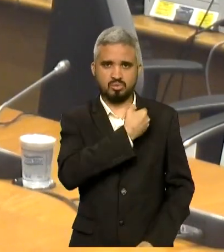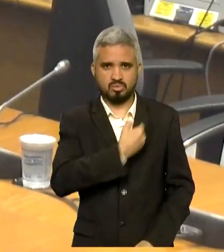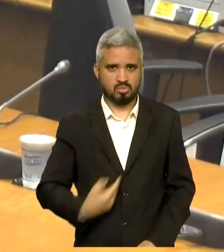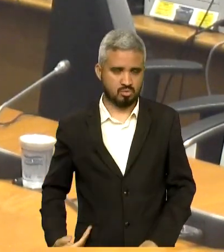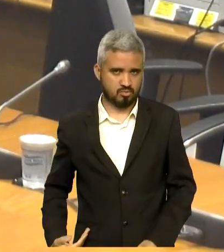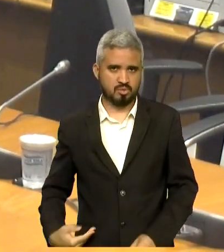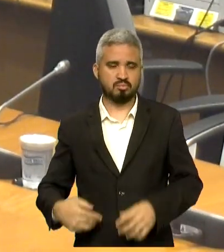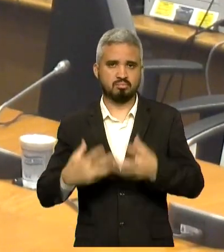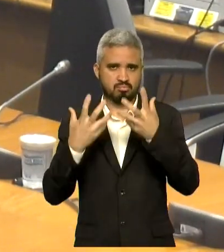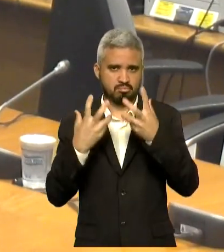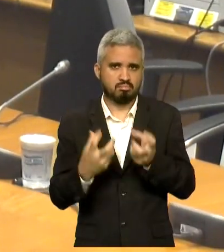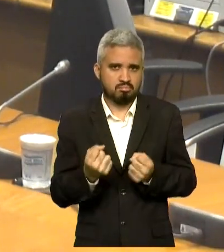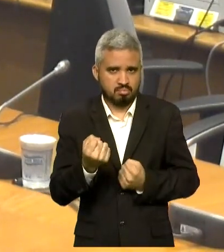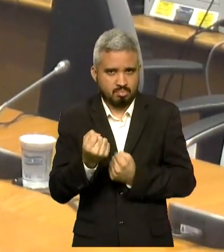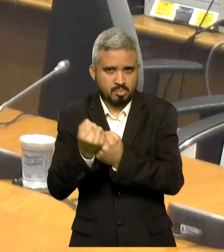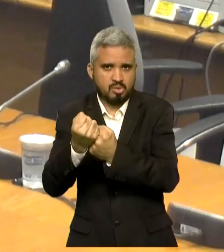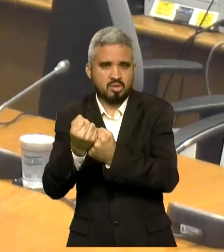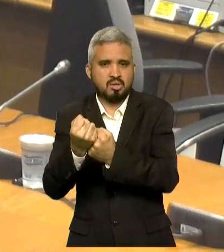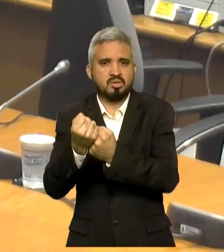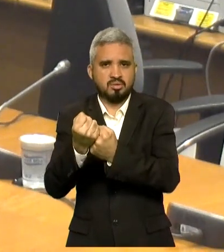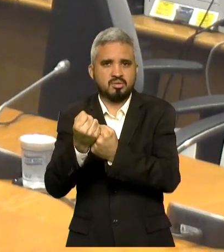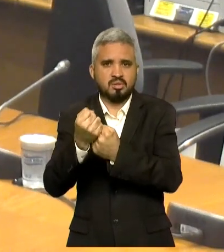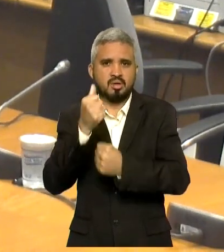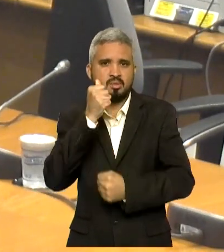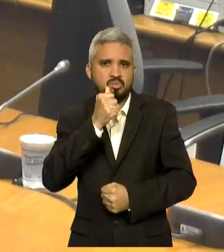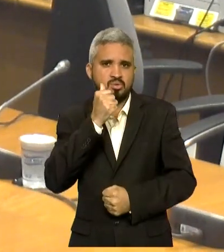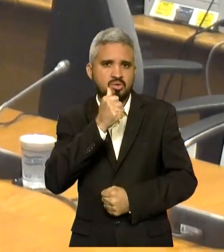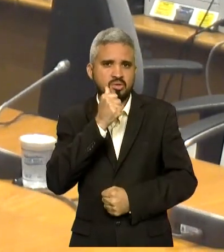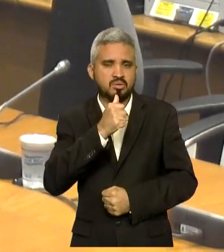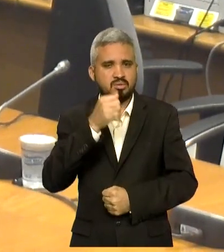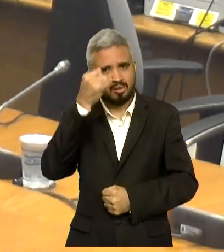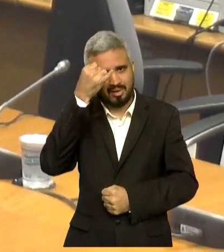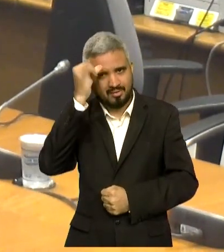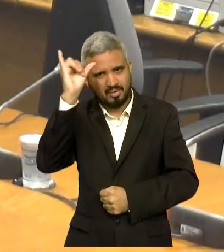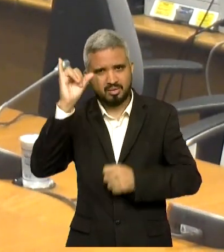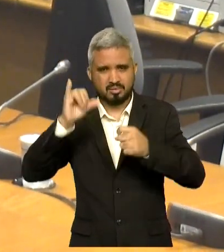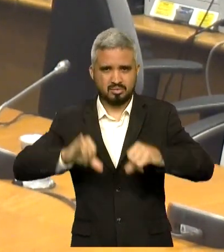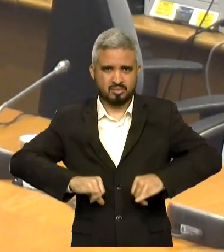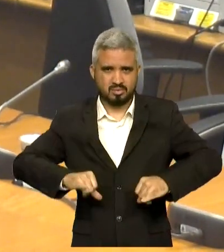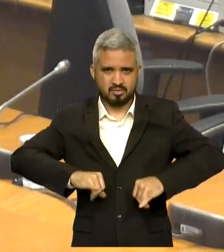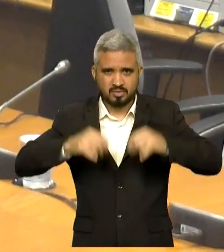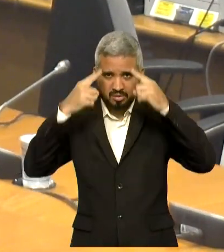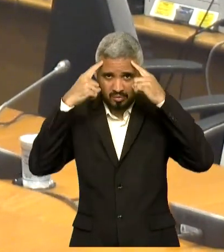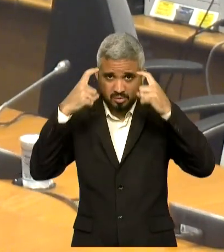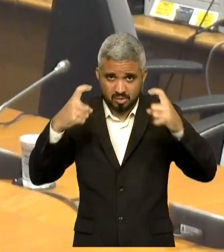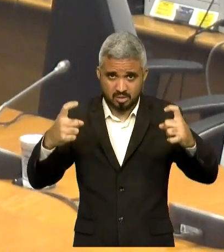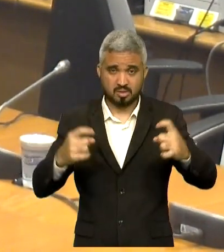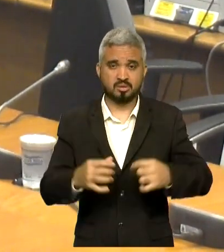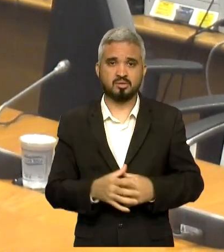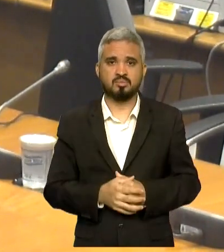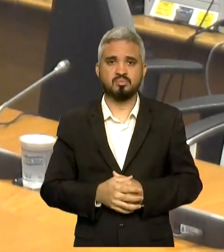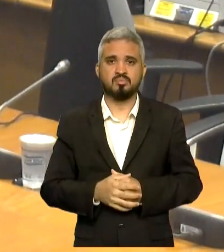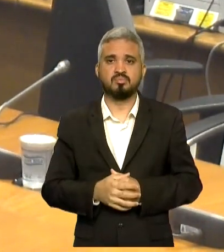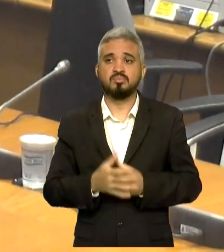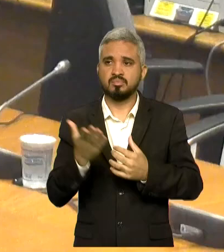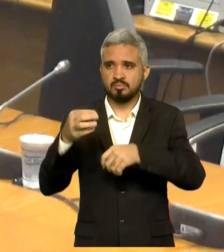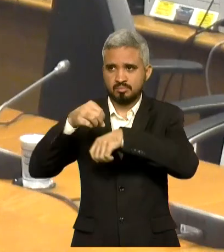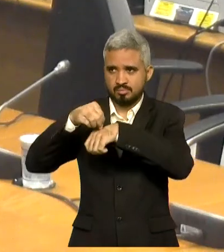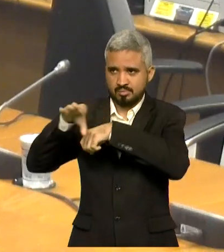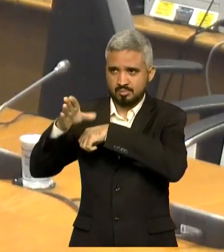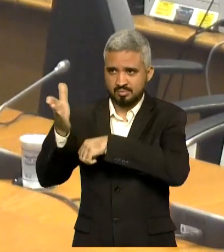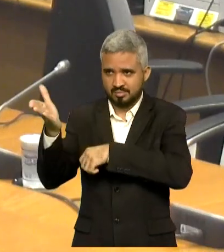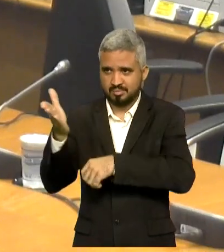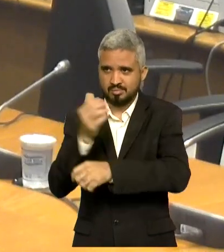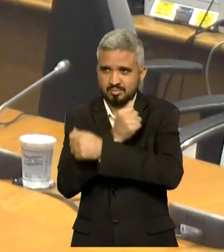mulher, e é muito importante essa iniciativa do município de Grajaú. Parabenizo e peço que transmita à secretária também o nosso